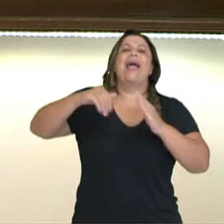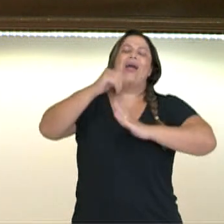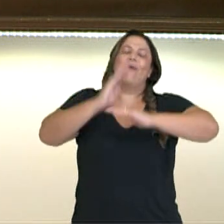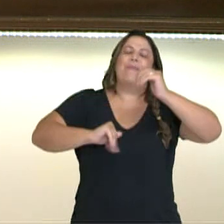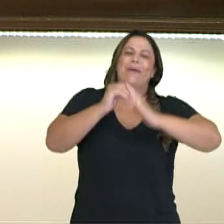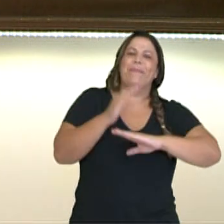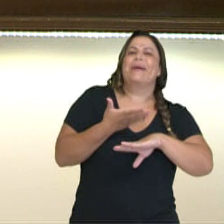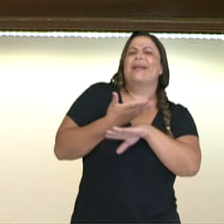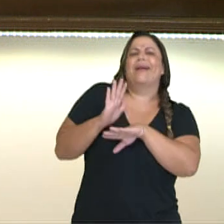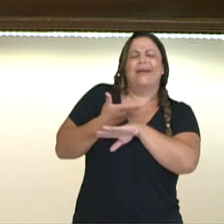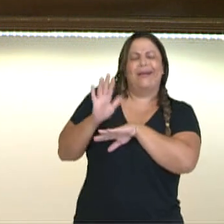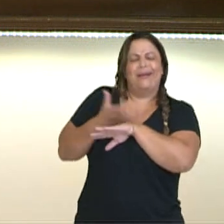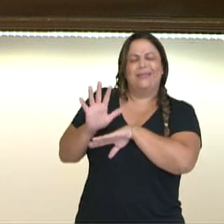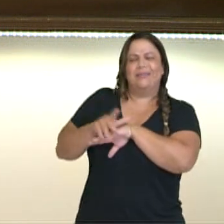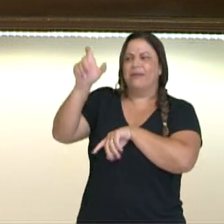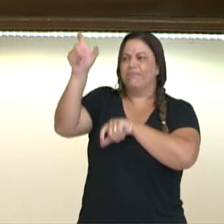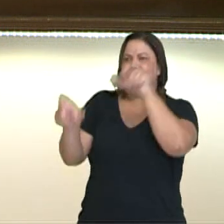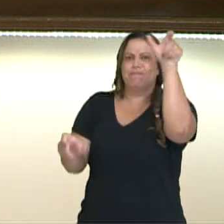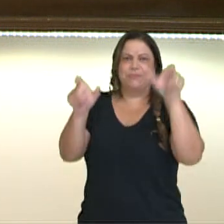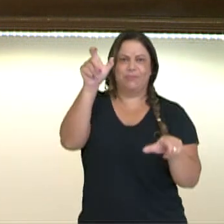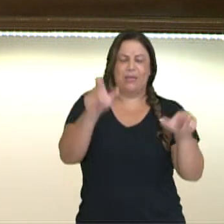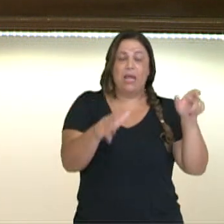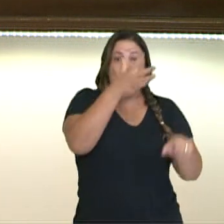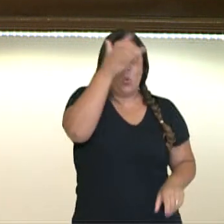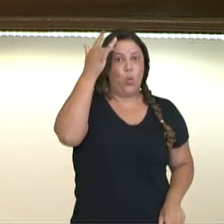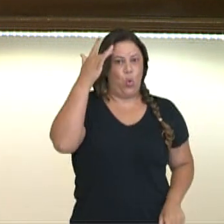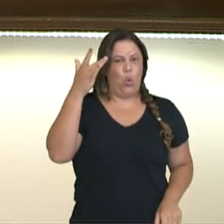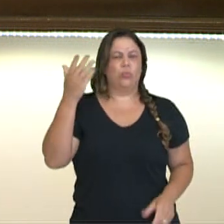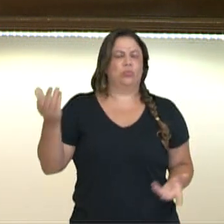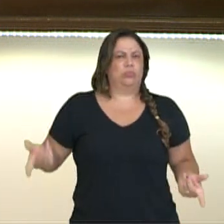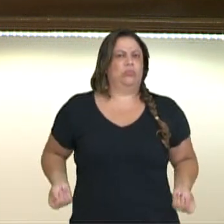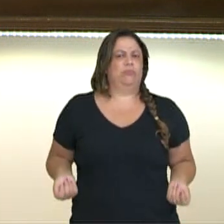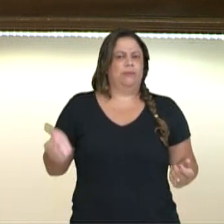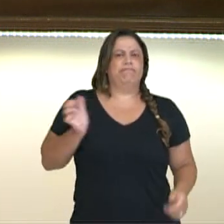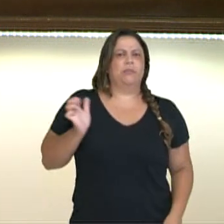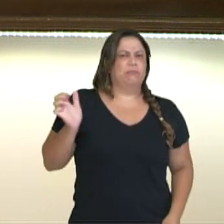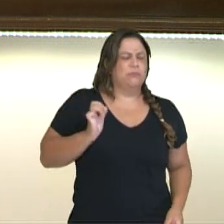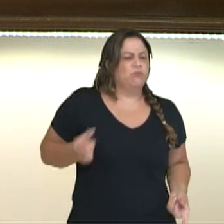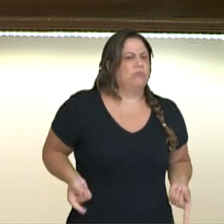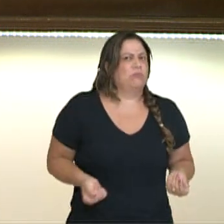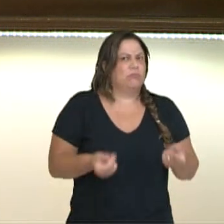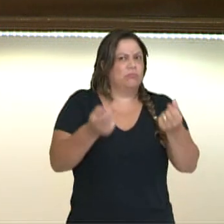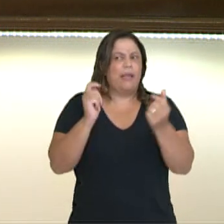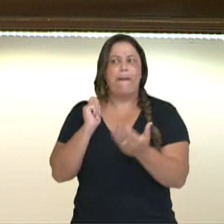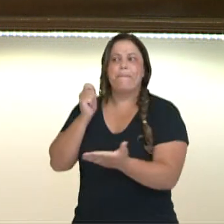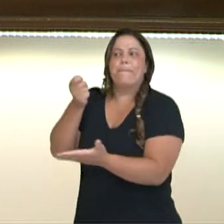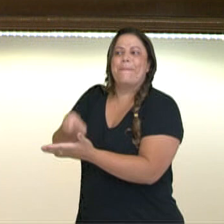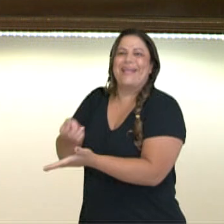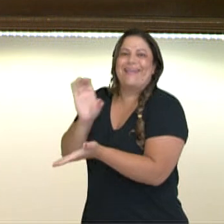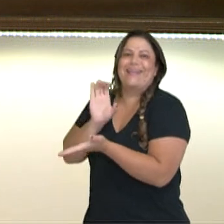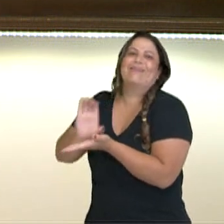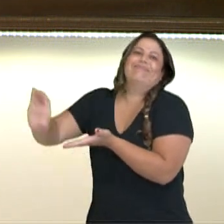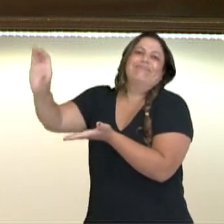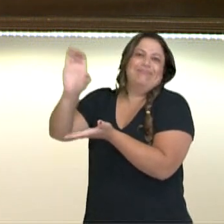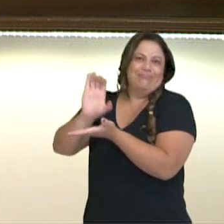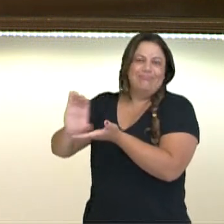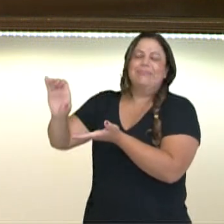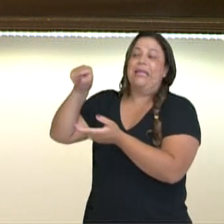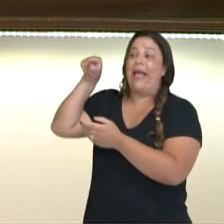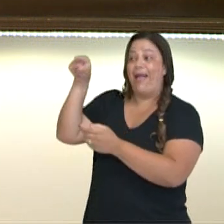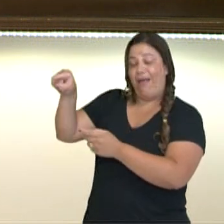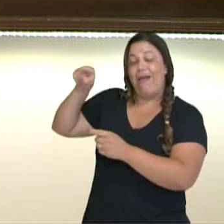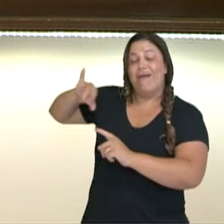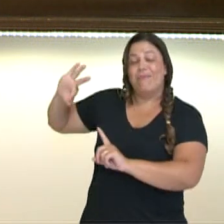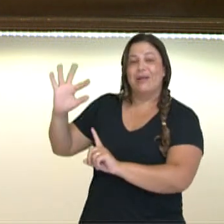feita por pessoas muito importantes, com muito dinheiro, que visa financiar, pagar bolsas para que artistas